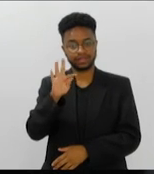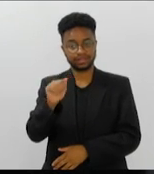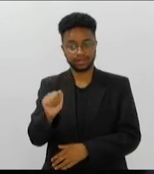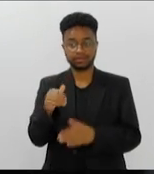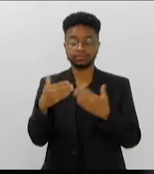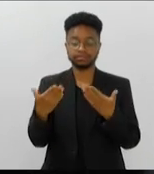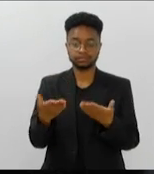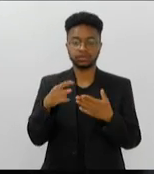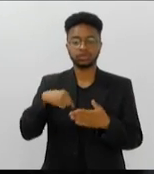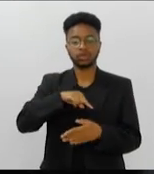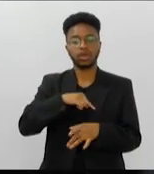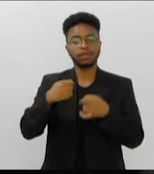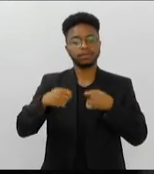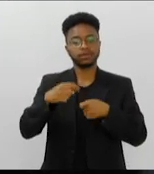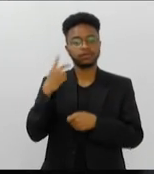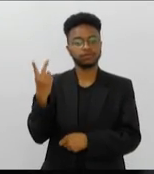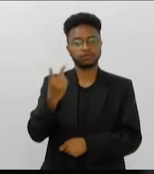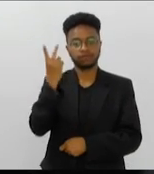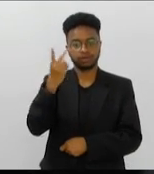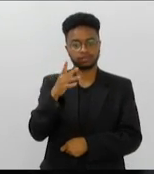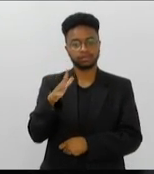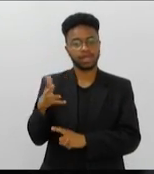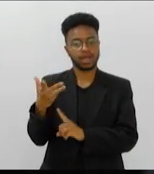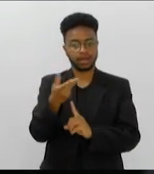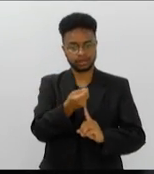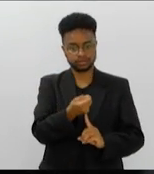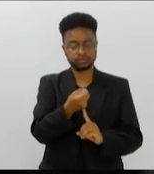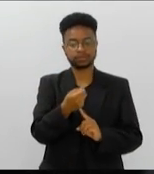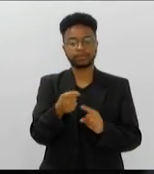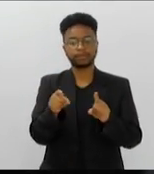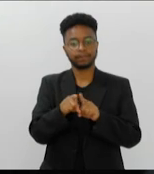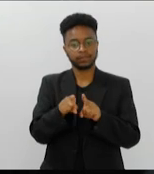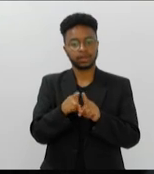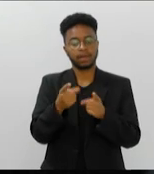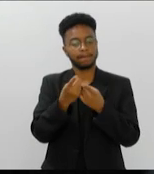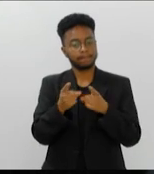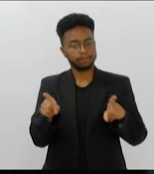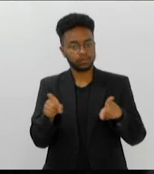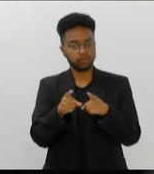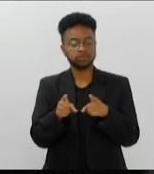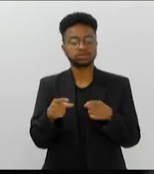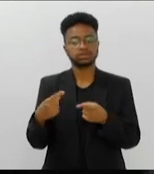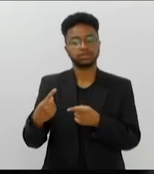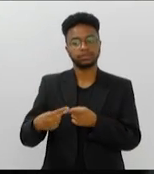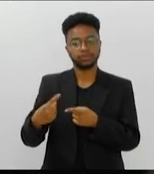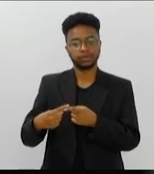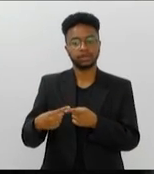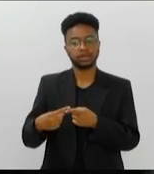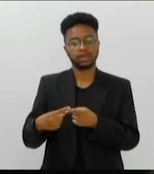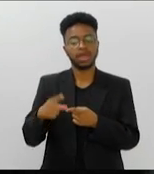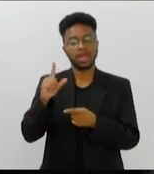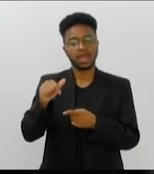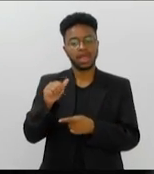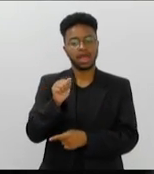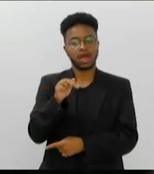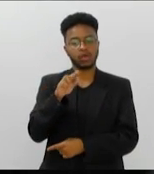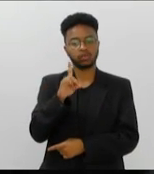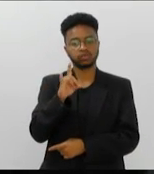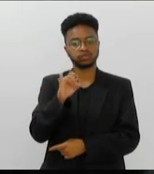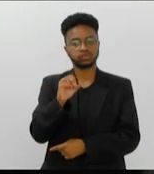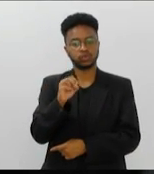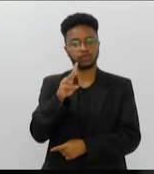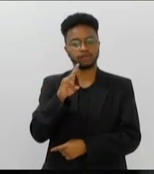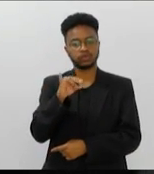gente valorize, não é, mais essa arte, para além da música, que também aí é o audiovisual que conta